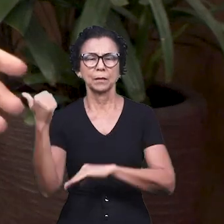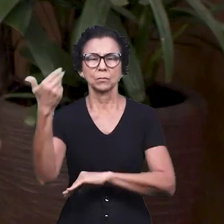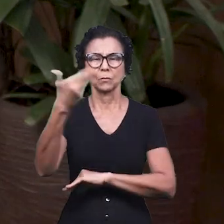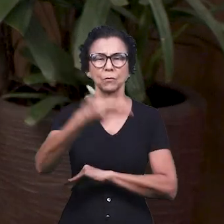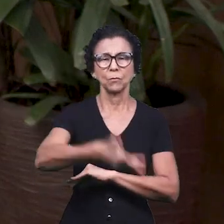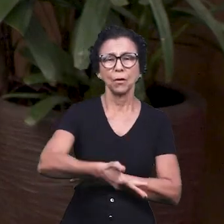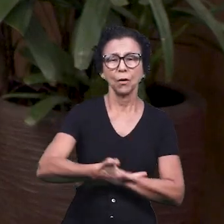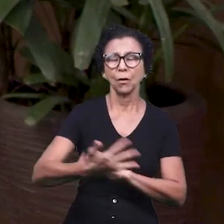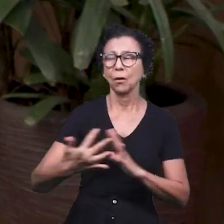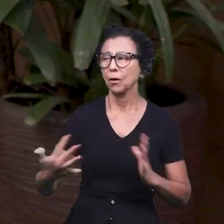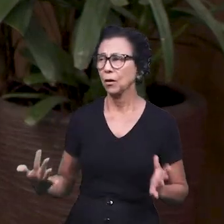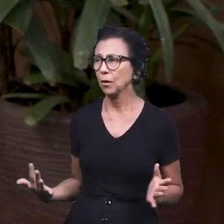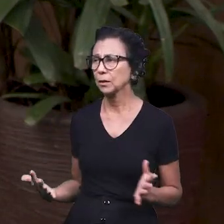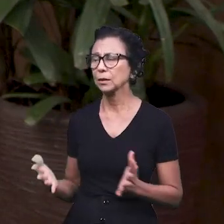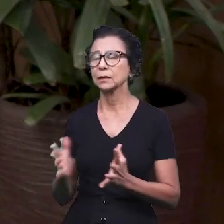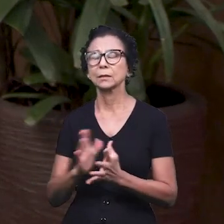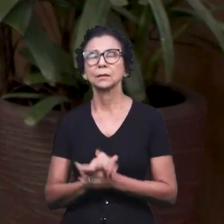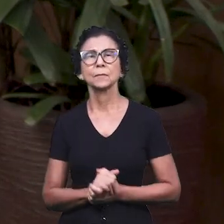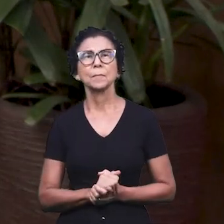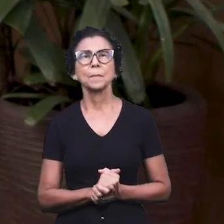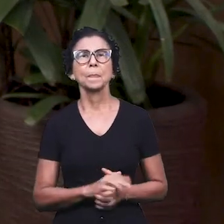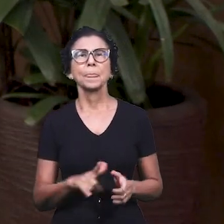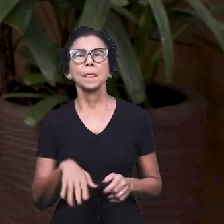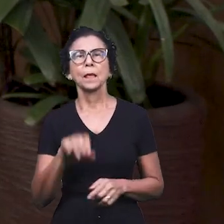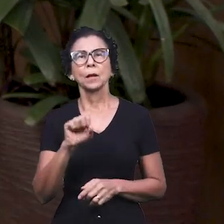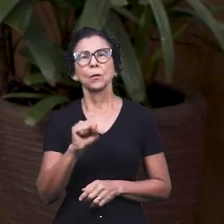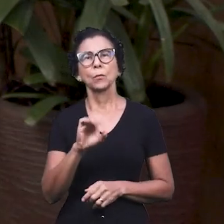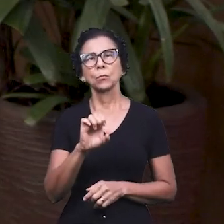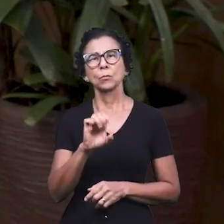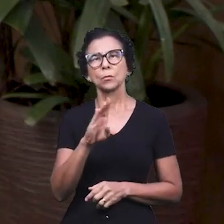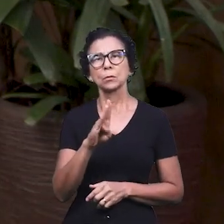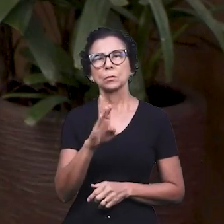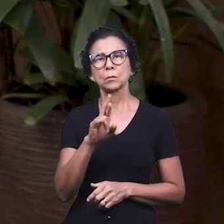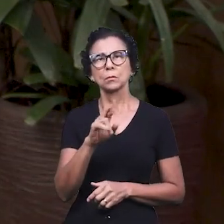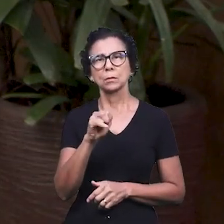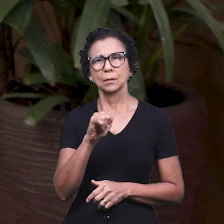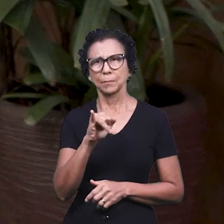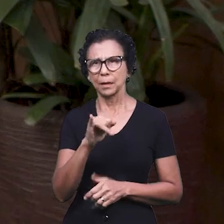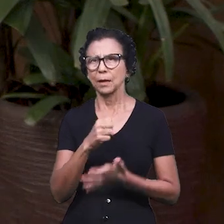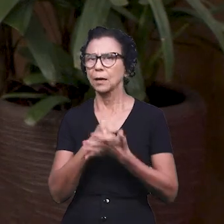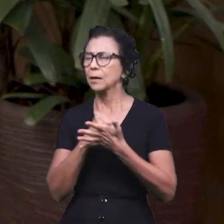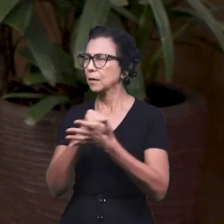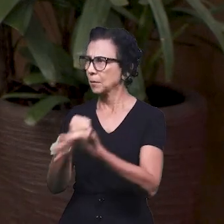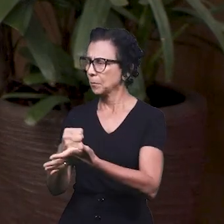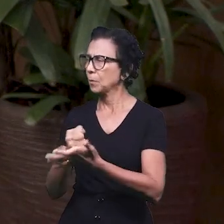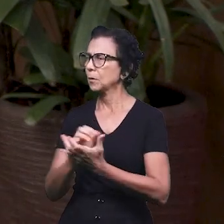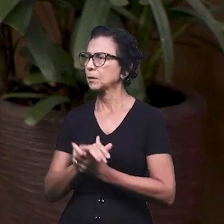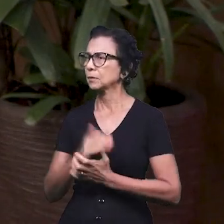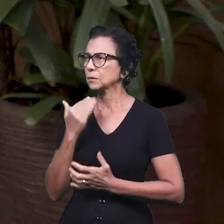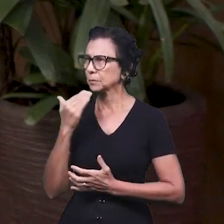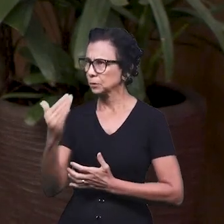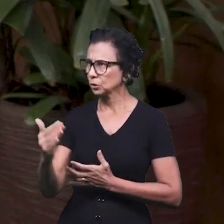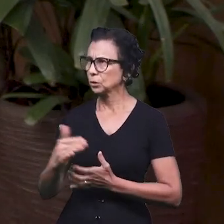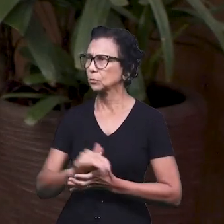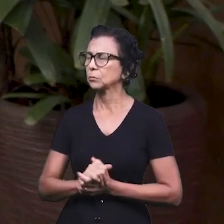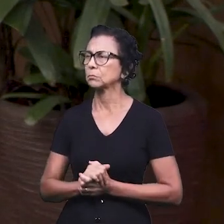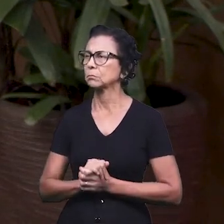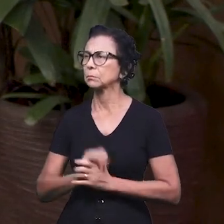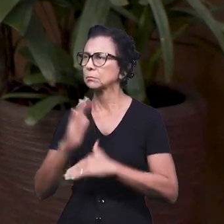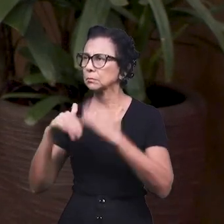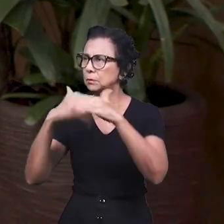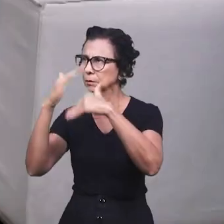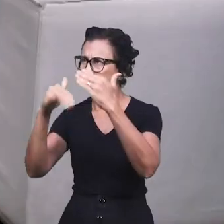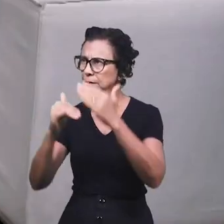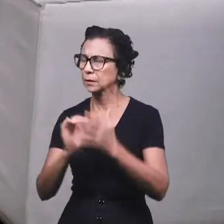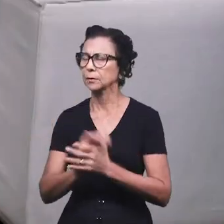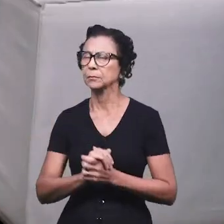o superintendente do Sebrae, que diz que o Sebrae dá todo apoio. Você buscou apoio, buscou instruções para aumentar, para escalar esse